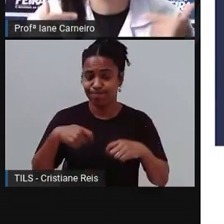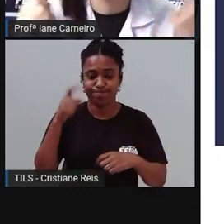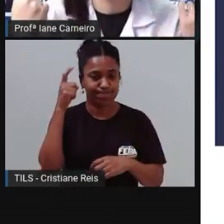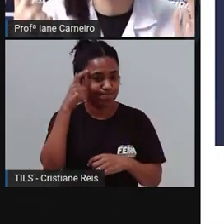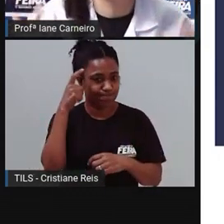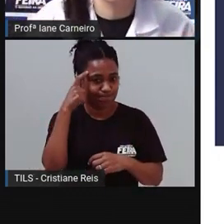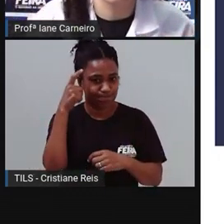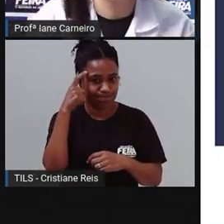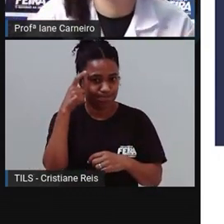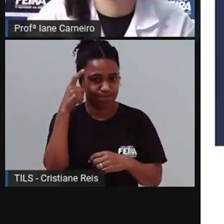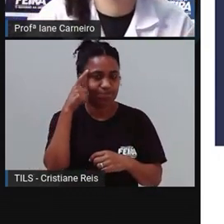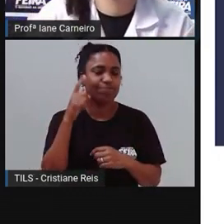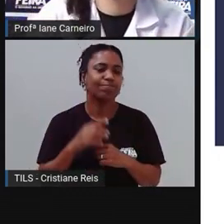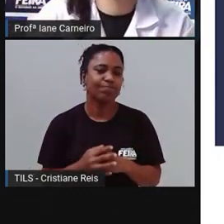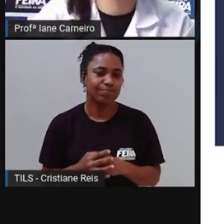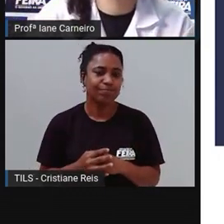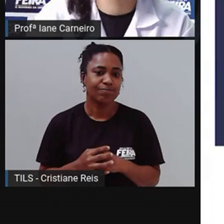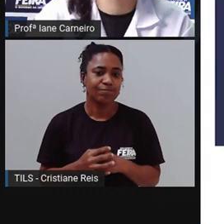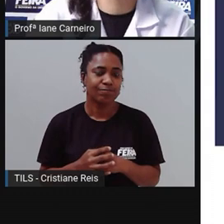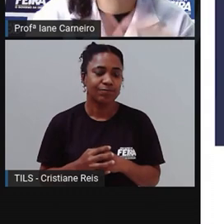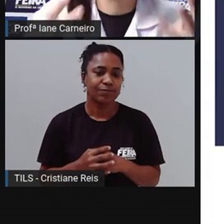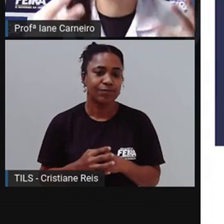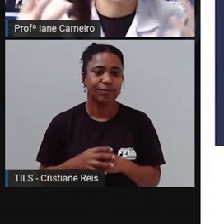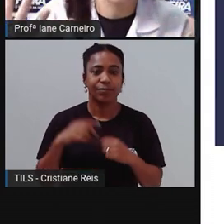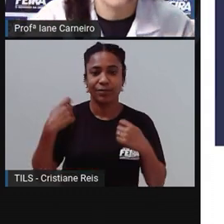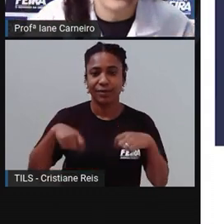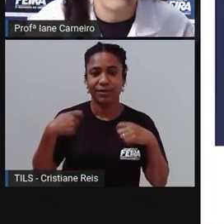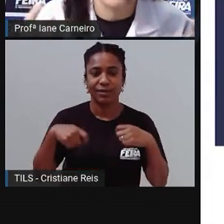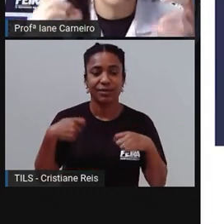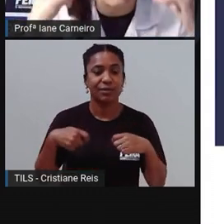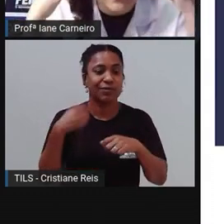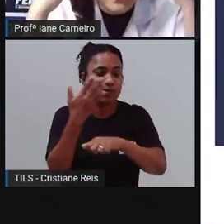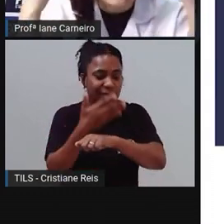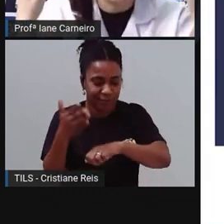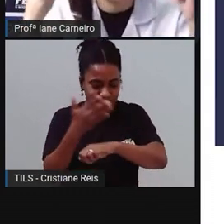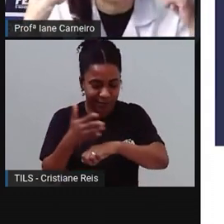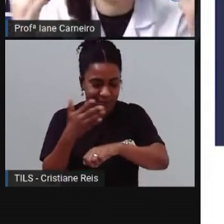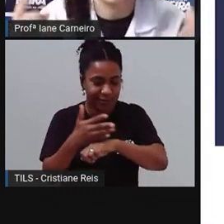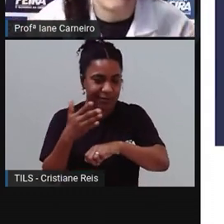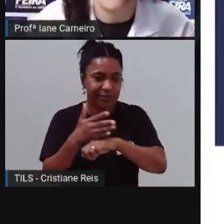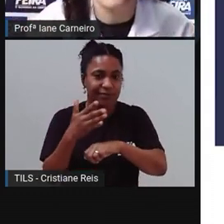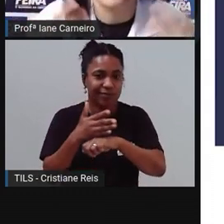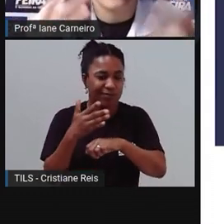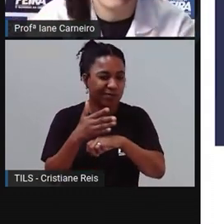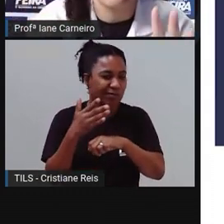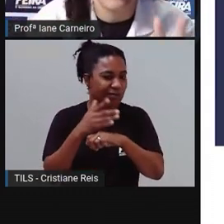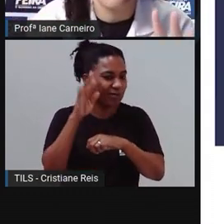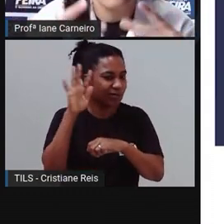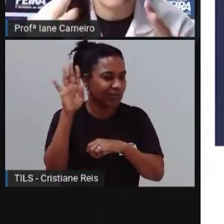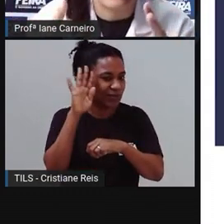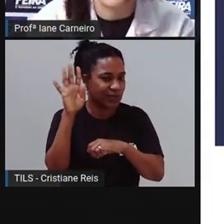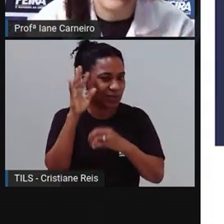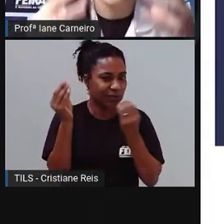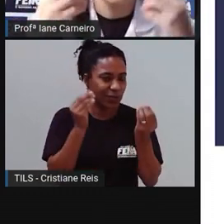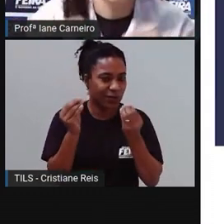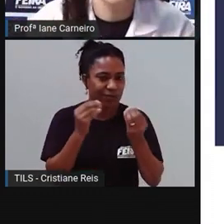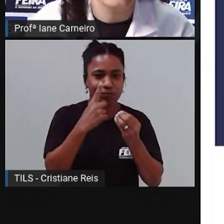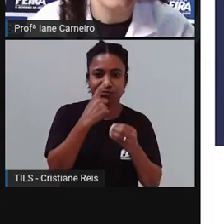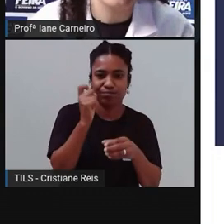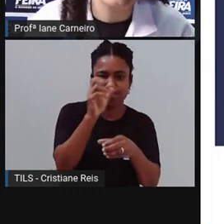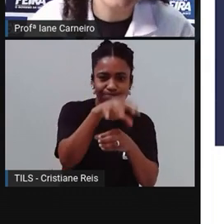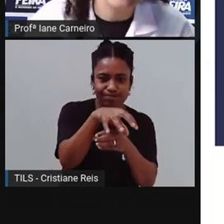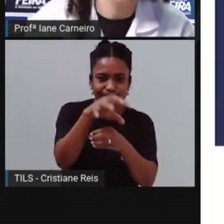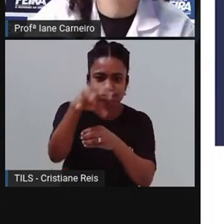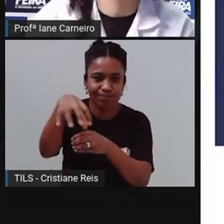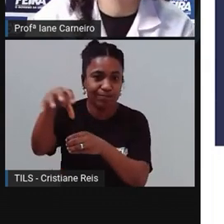né, de que nós vamos precisamos produzir um lixo consciente, né? Um material que a gente vai descartar de